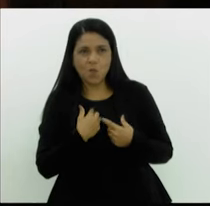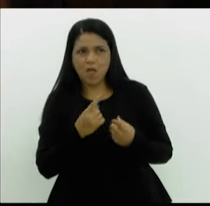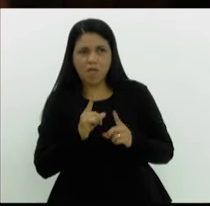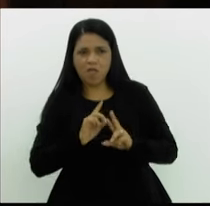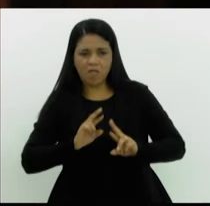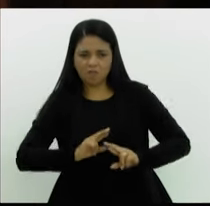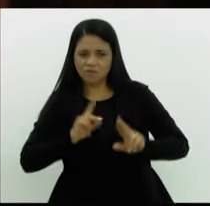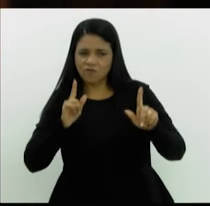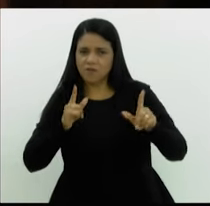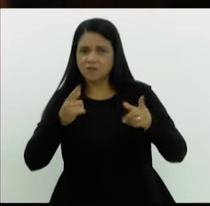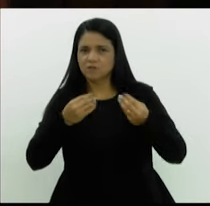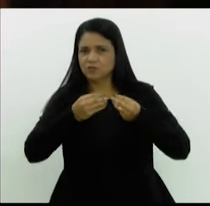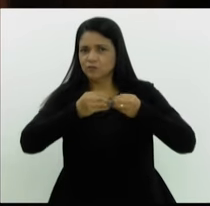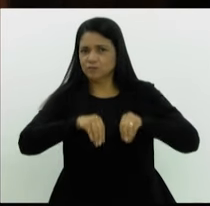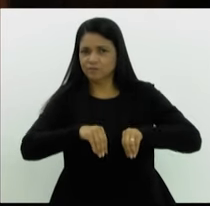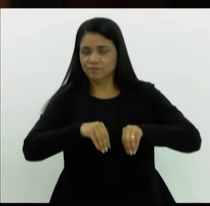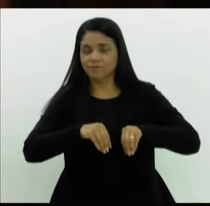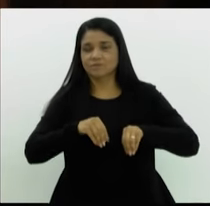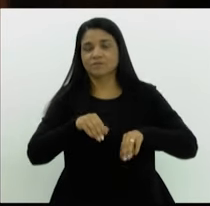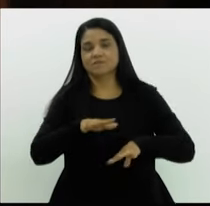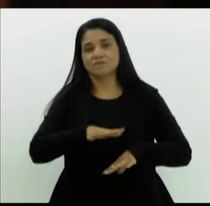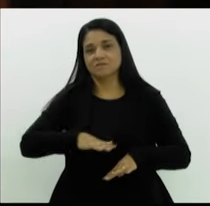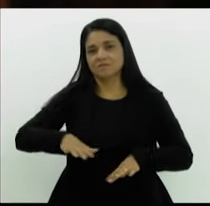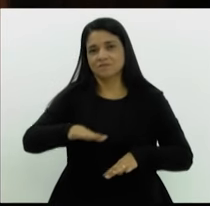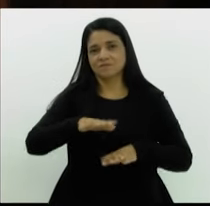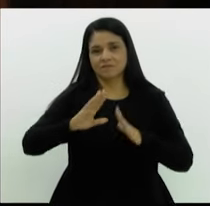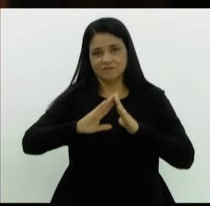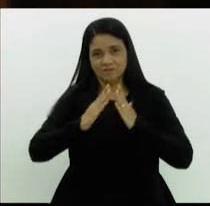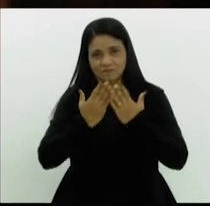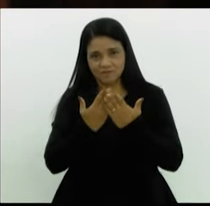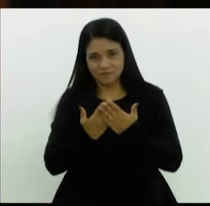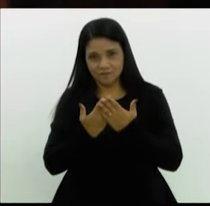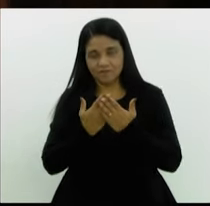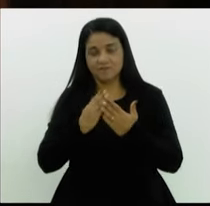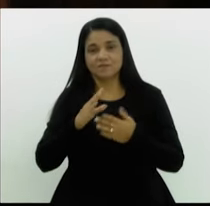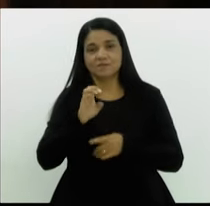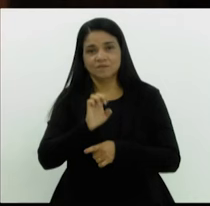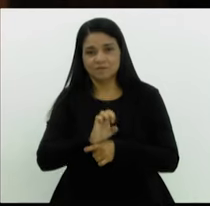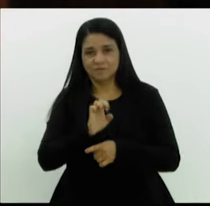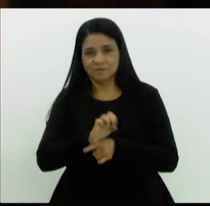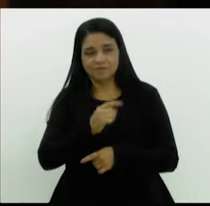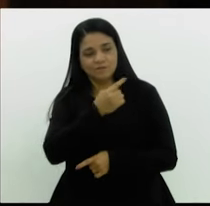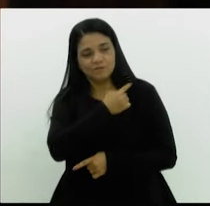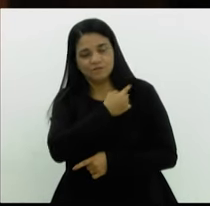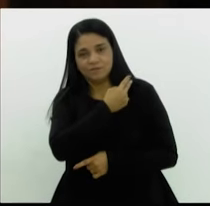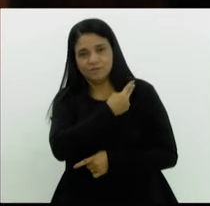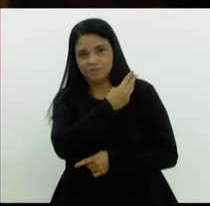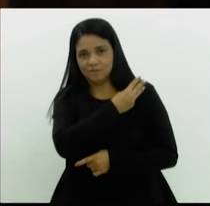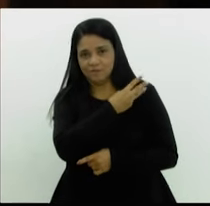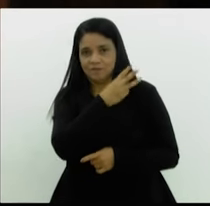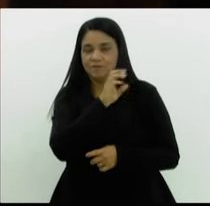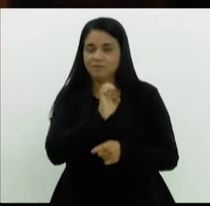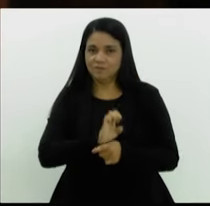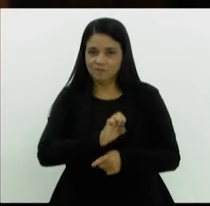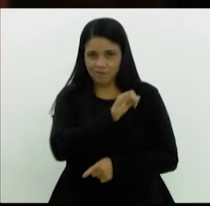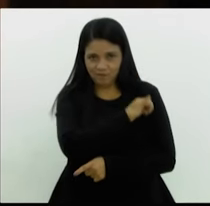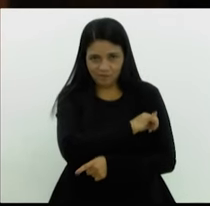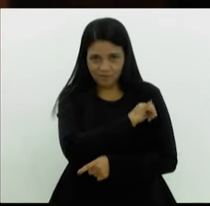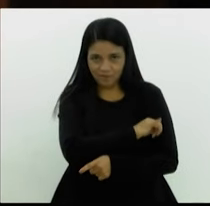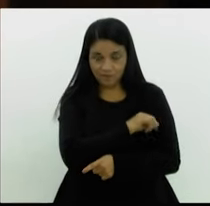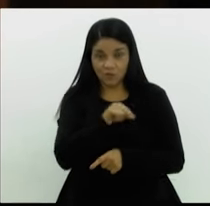da rede de ensino do magistério, do ensino médio do nosso estado do Rio de Janeiro.